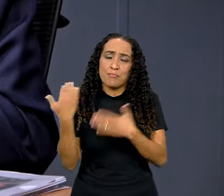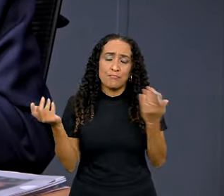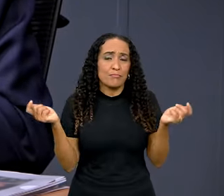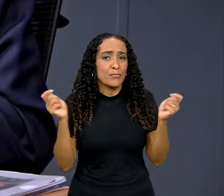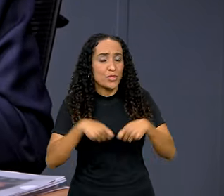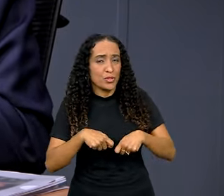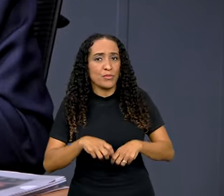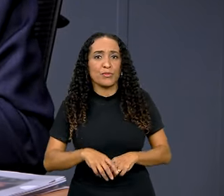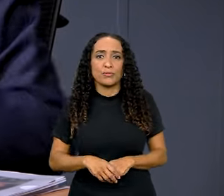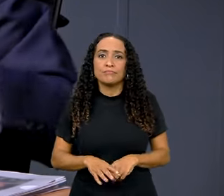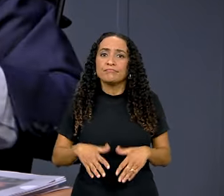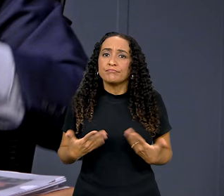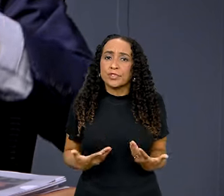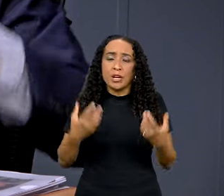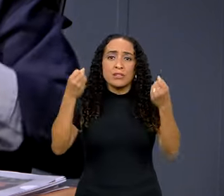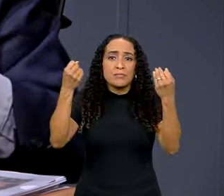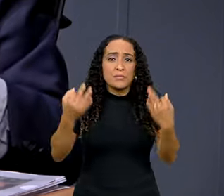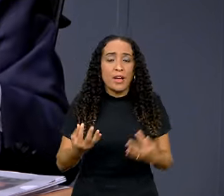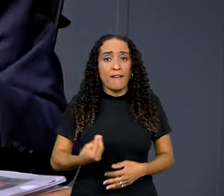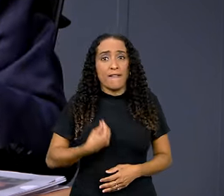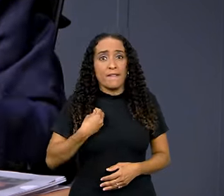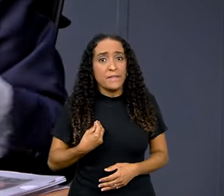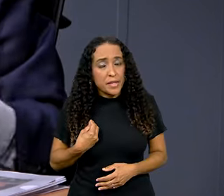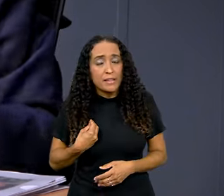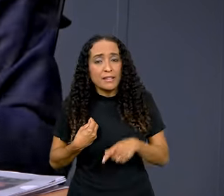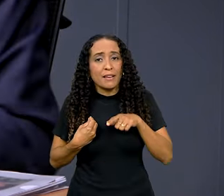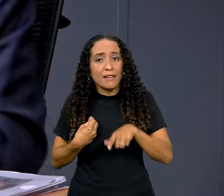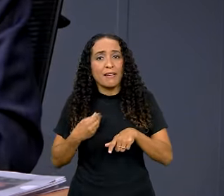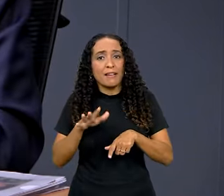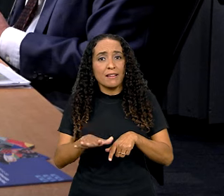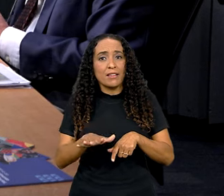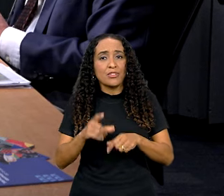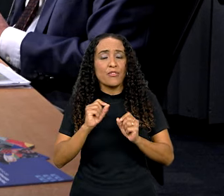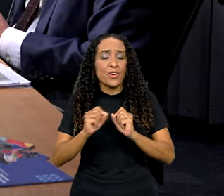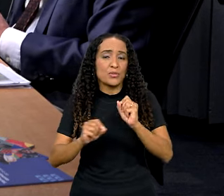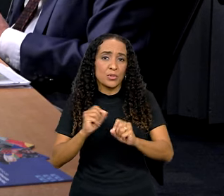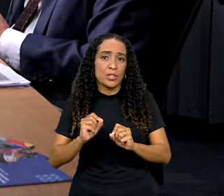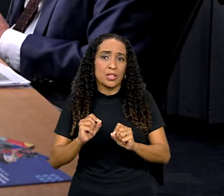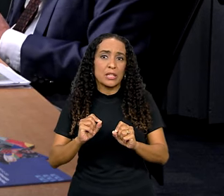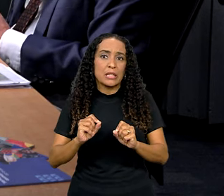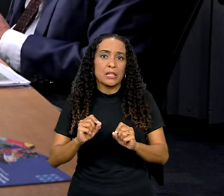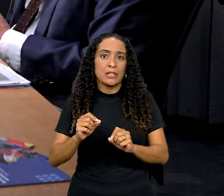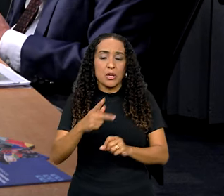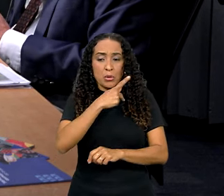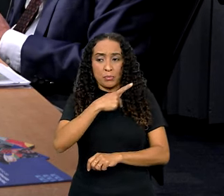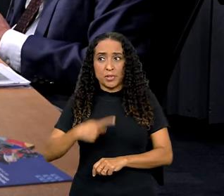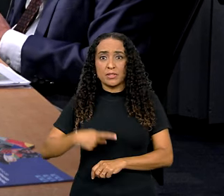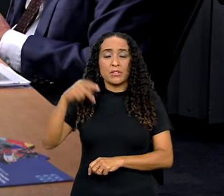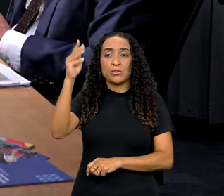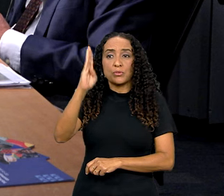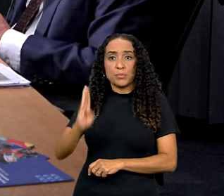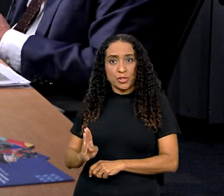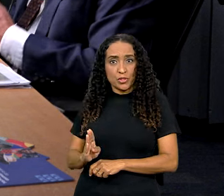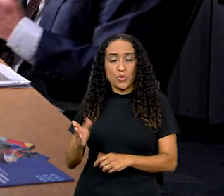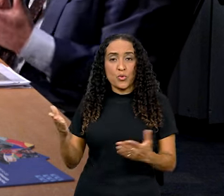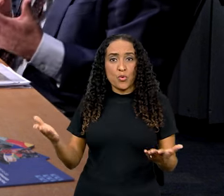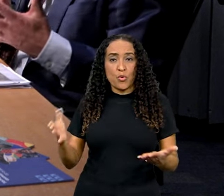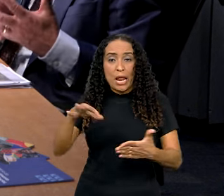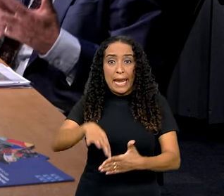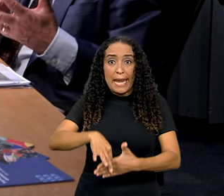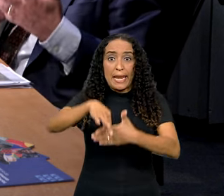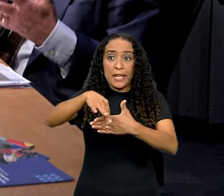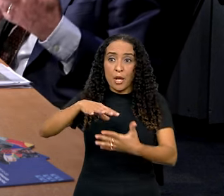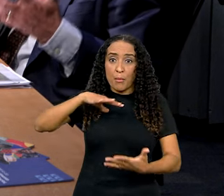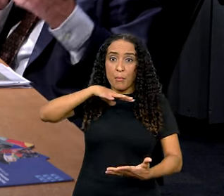morrer bem mais cedo então estamos falando da vida e é isso que faz com que o presidente do Brasil hoje um